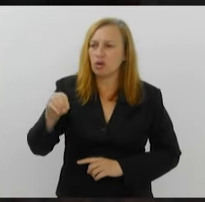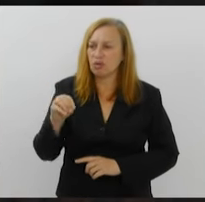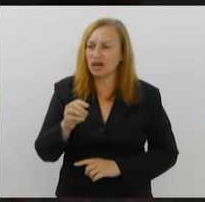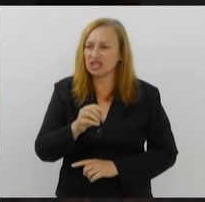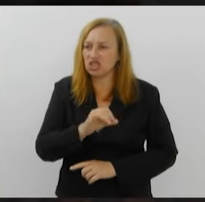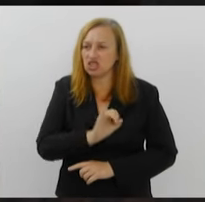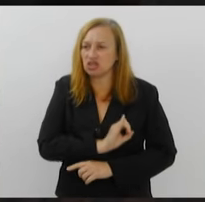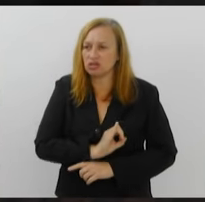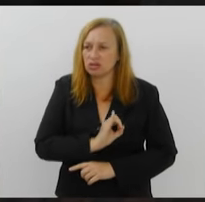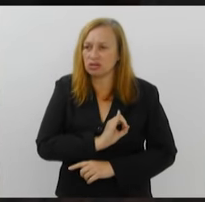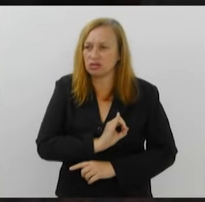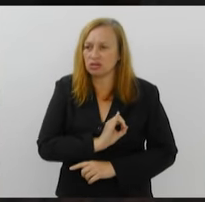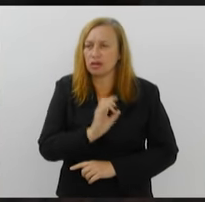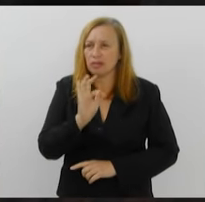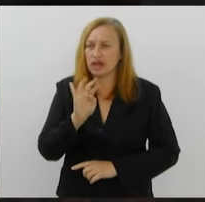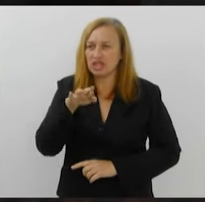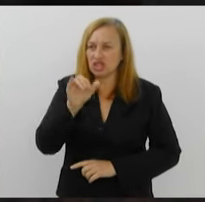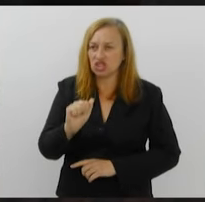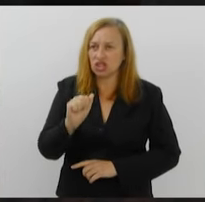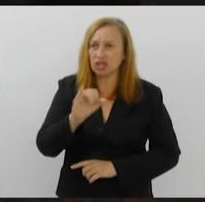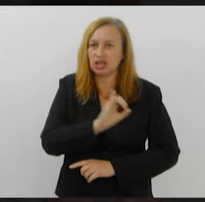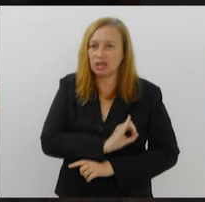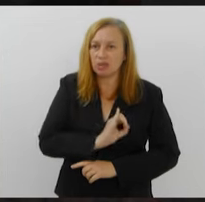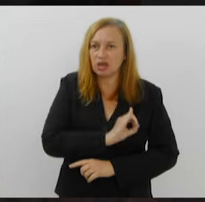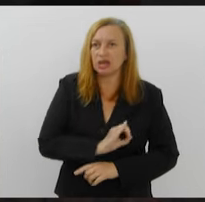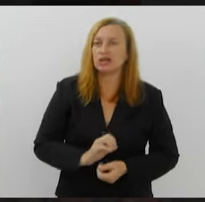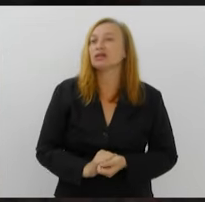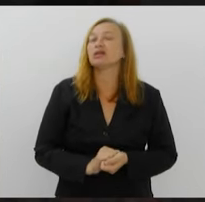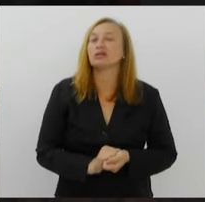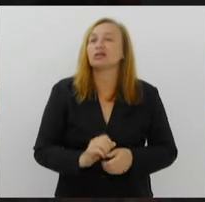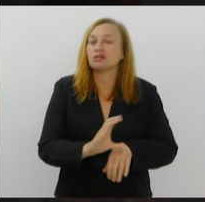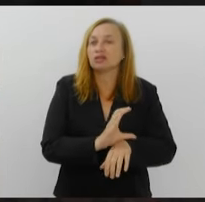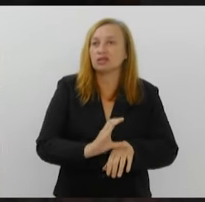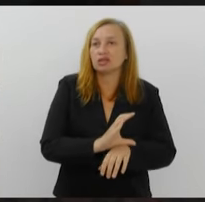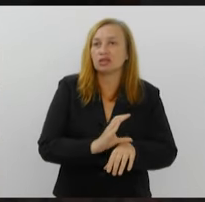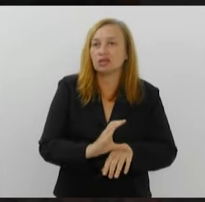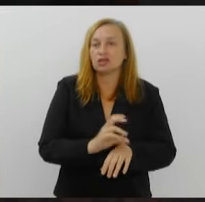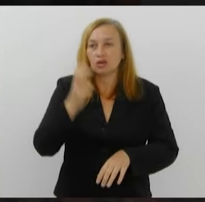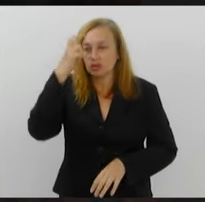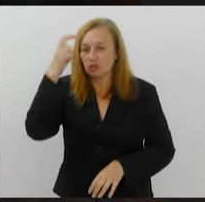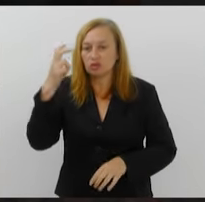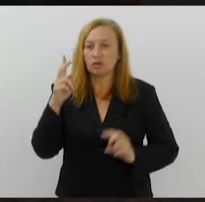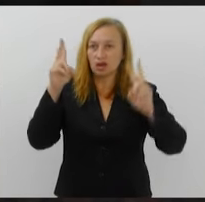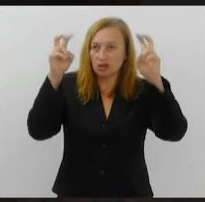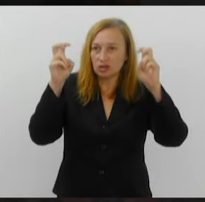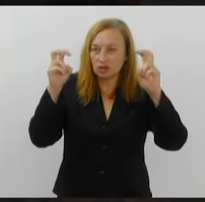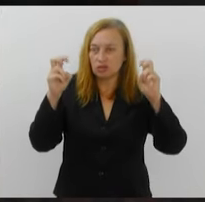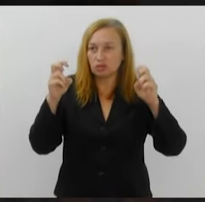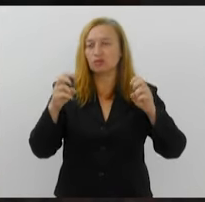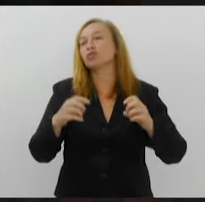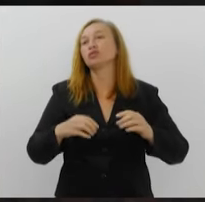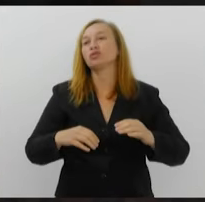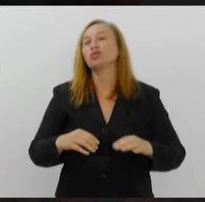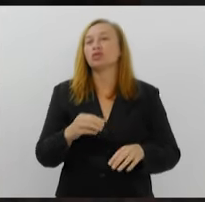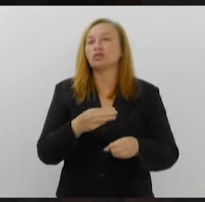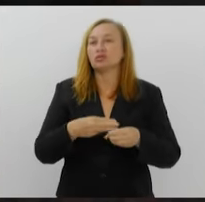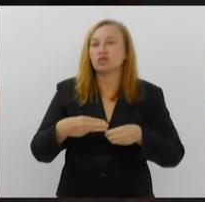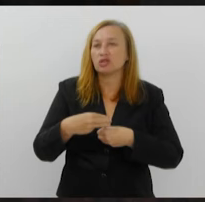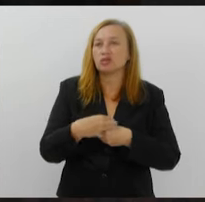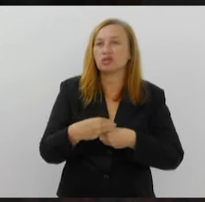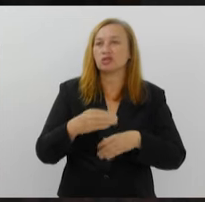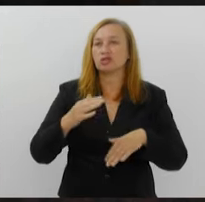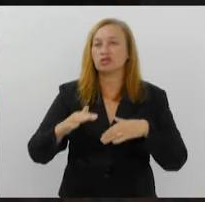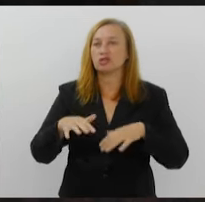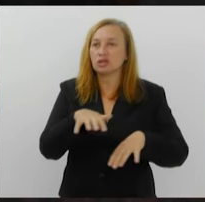comissões Constituição e Justiça pela constitucionalidade, cultura favorável, assuntos municipais, desenvolvimento regional